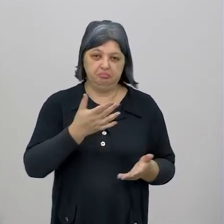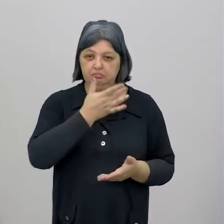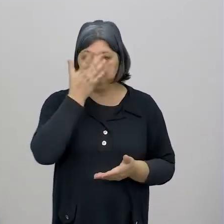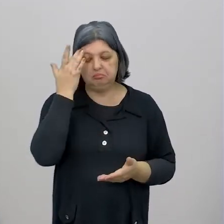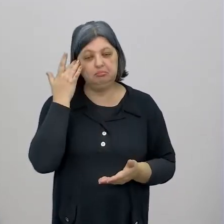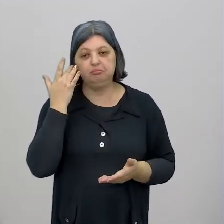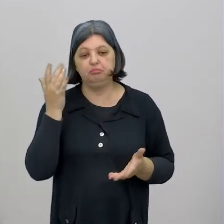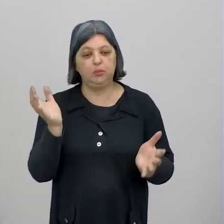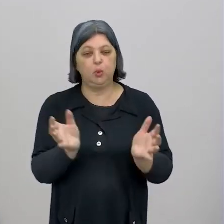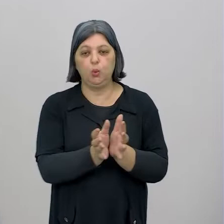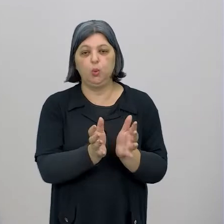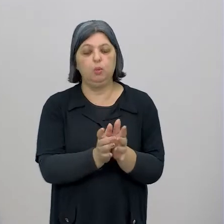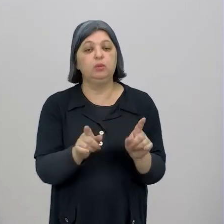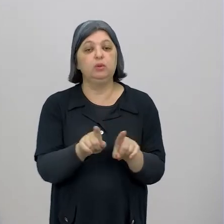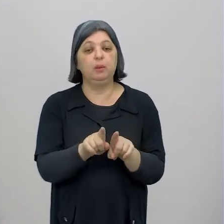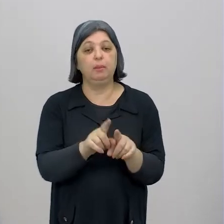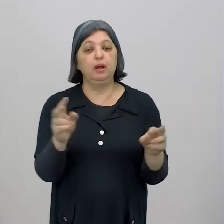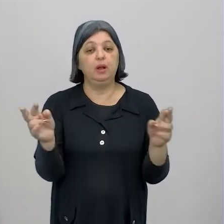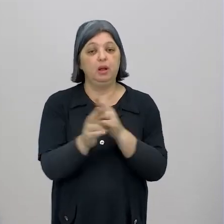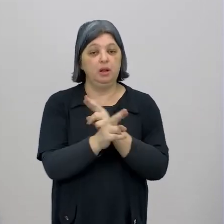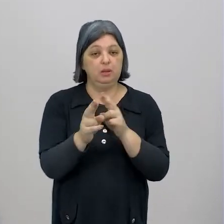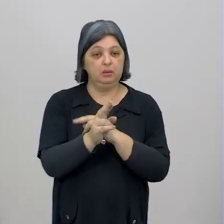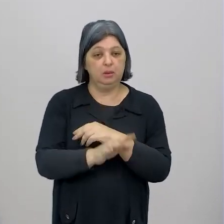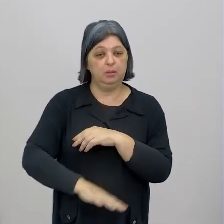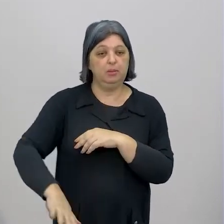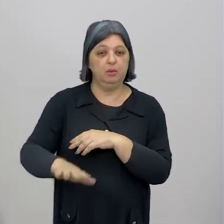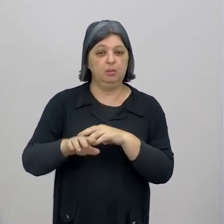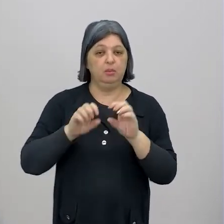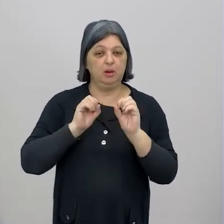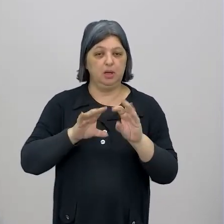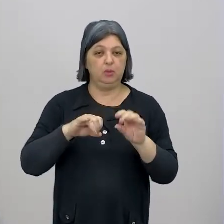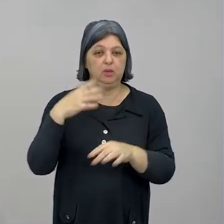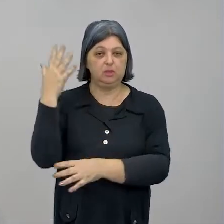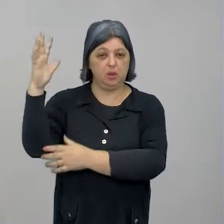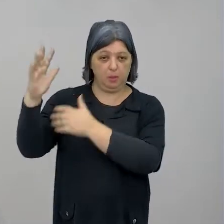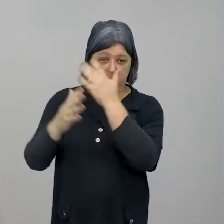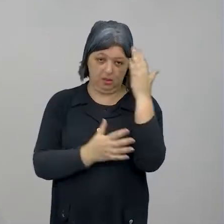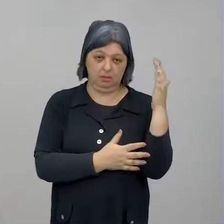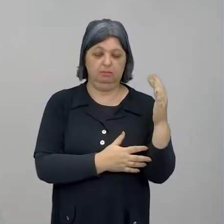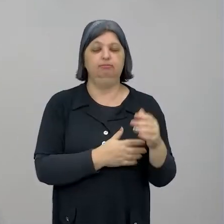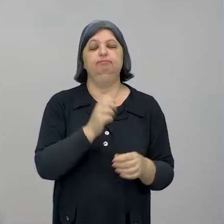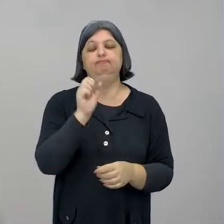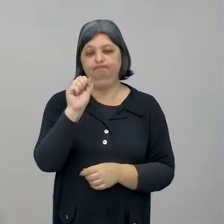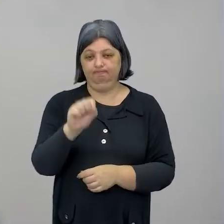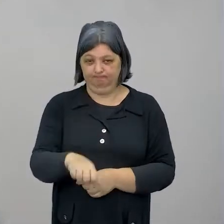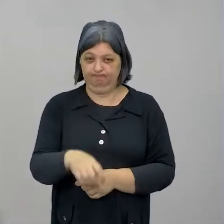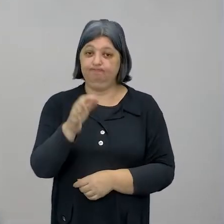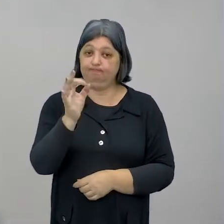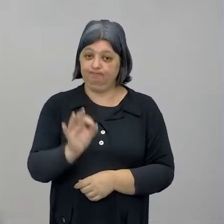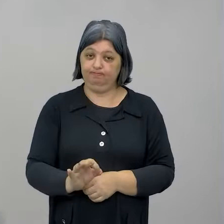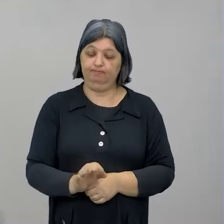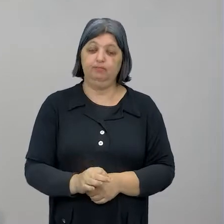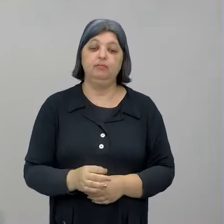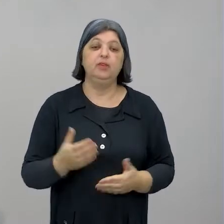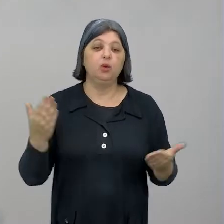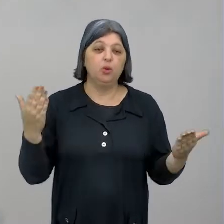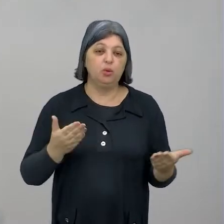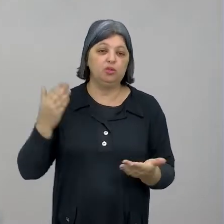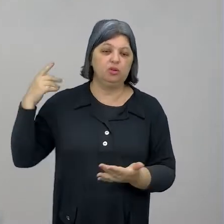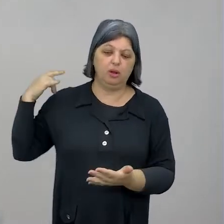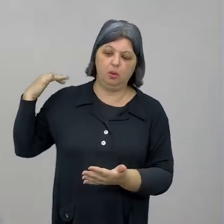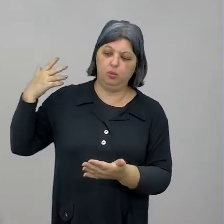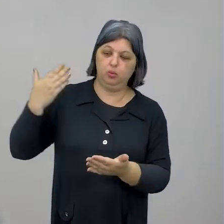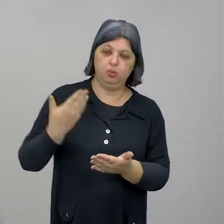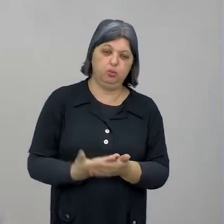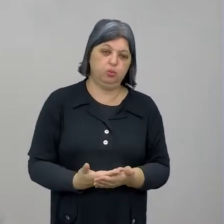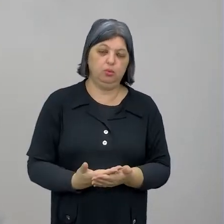Se relaciona também com educação ambiental? Conta pra nós. Com certeza, né? Até hoje, né, na verdade, a gente já